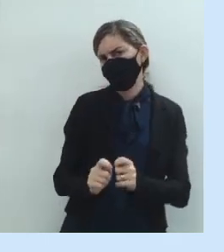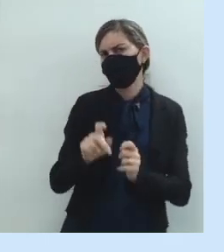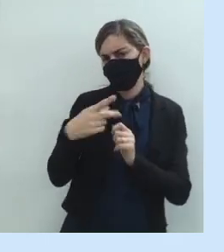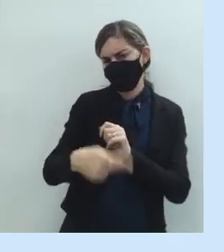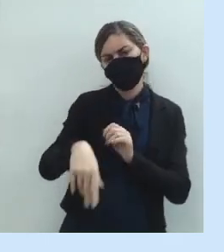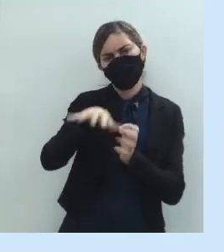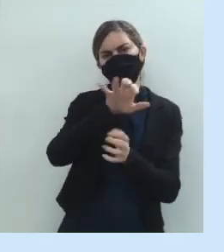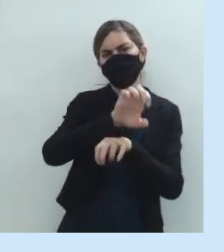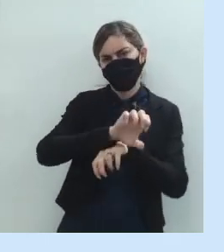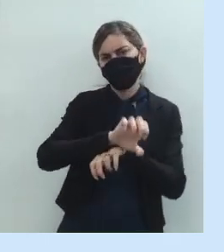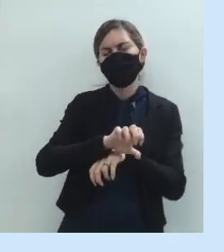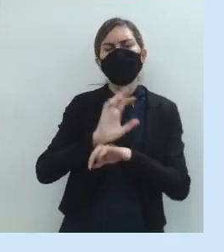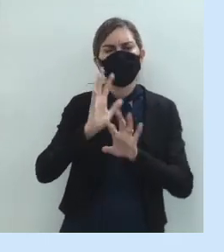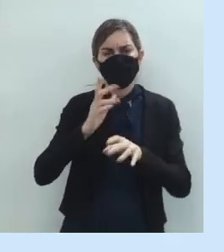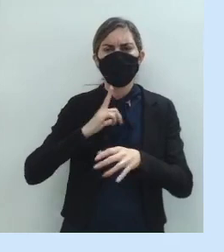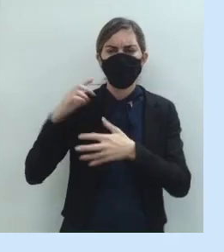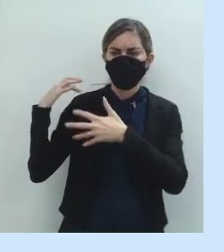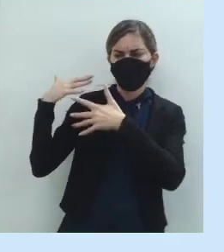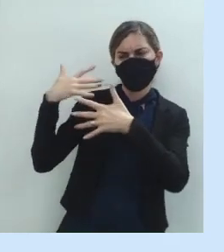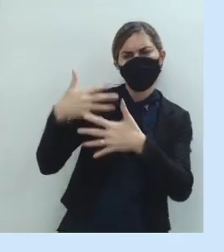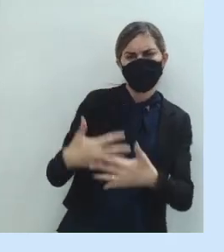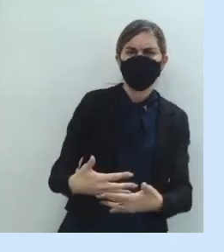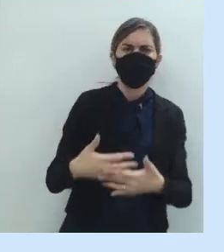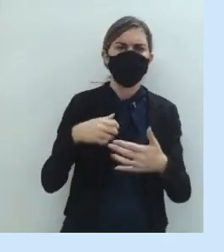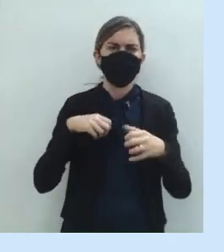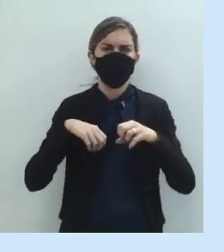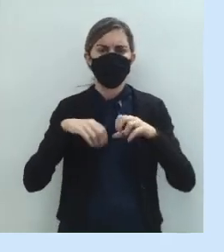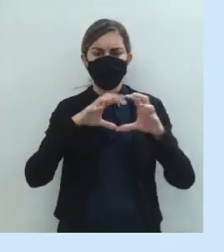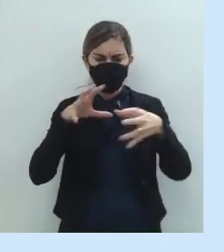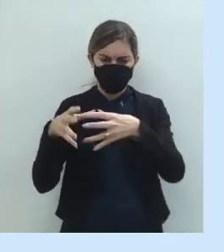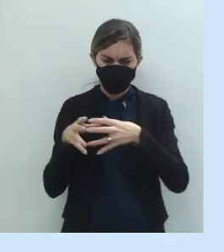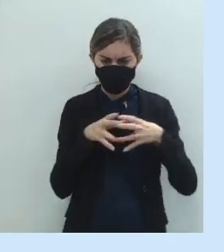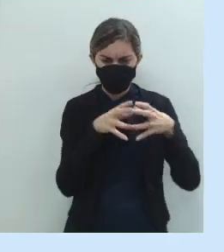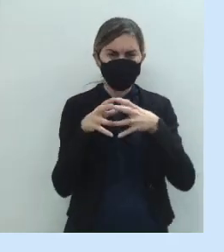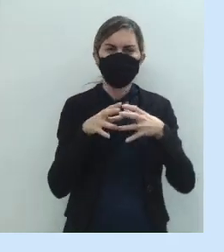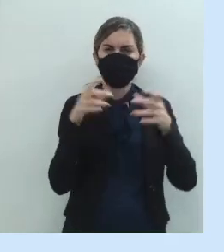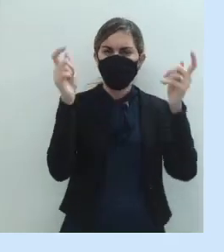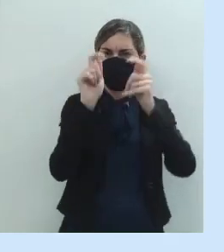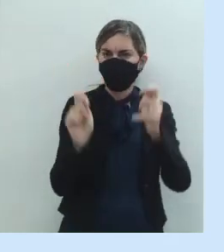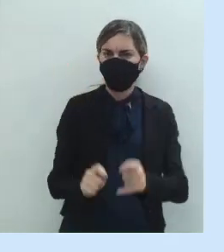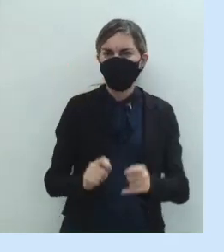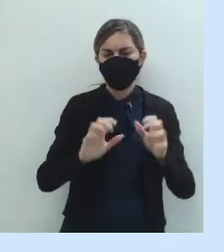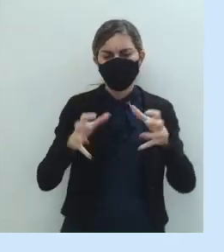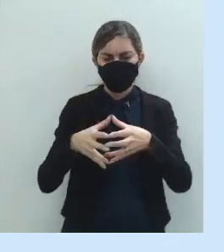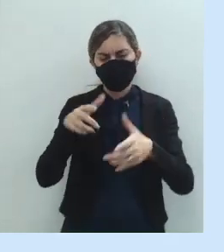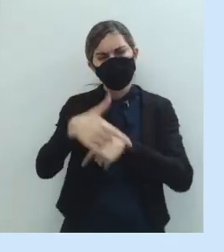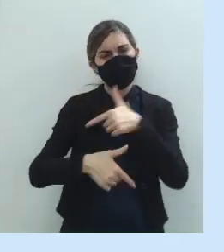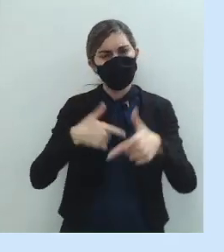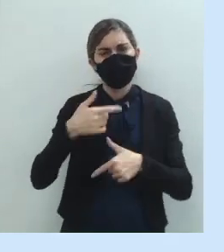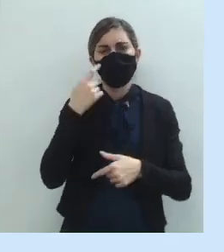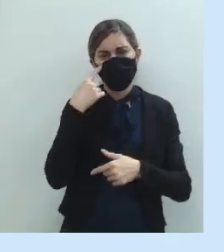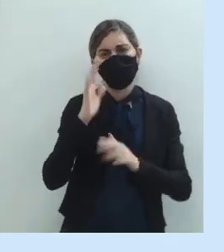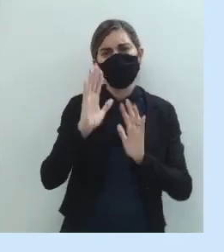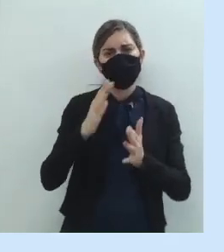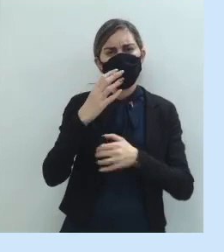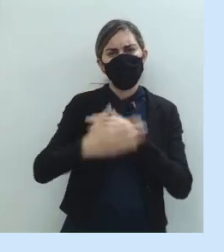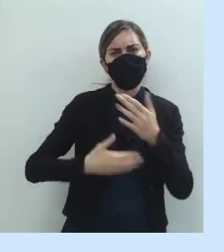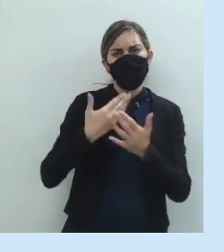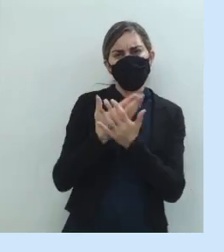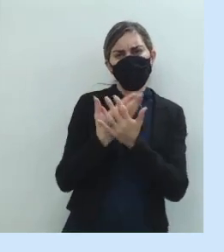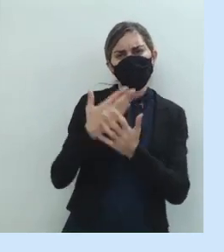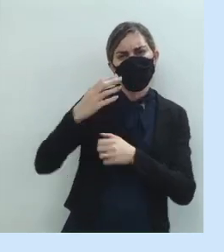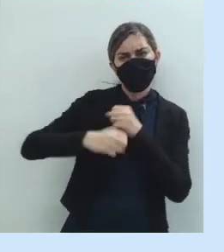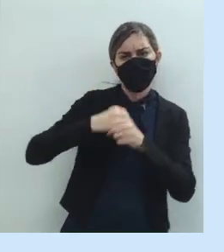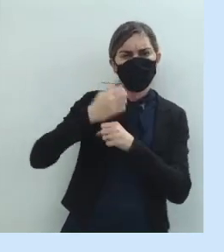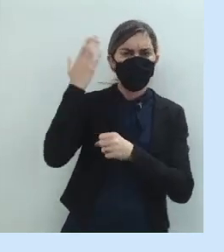estado, ela já tem uma tendência a esse trabalho coletivo. A gente já viu isso em outras aulas ano passado, no